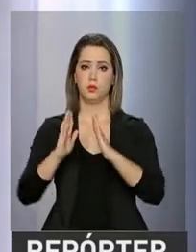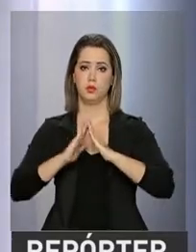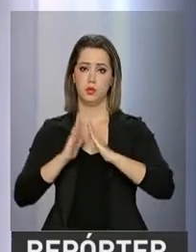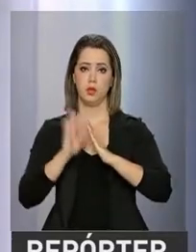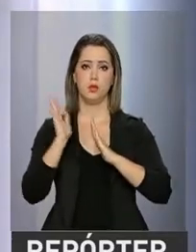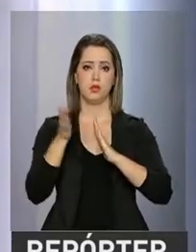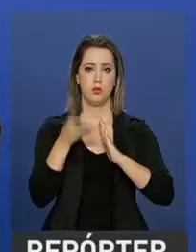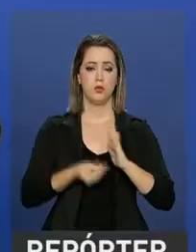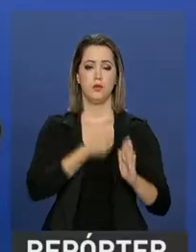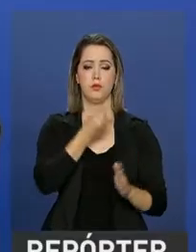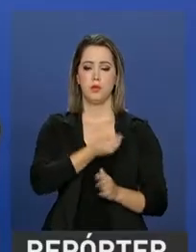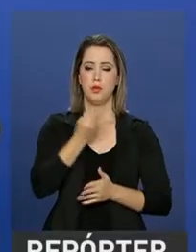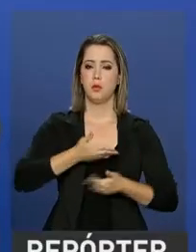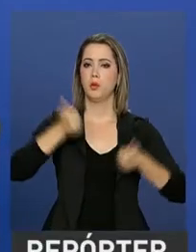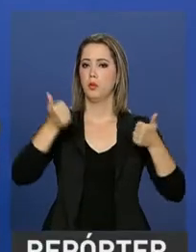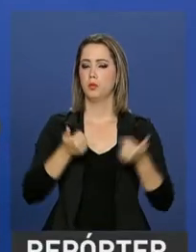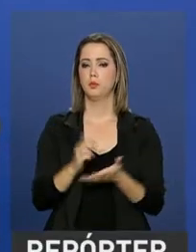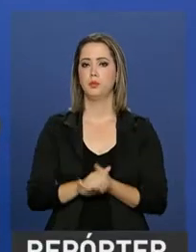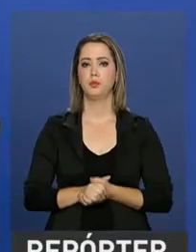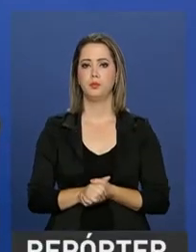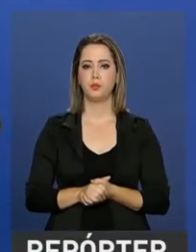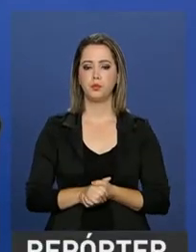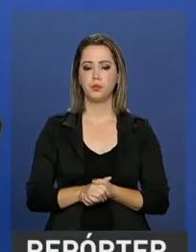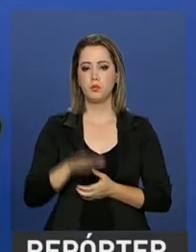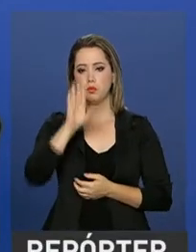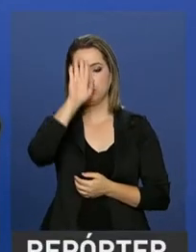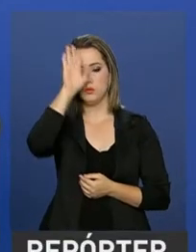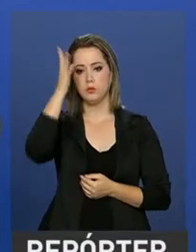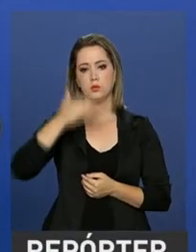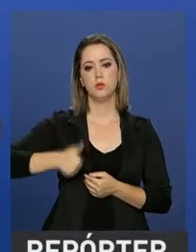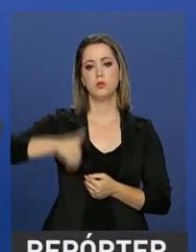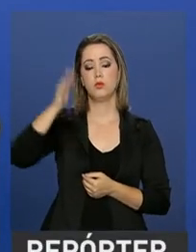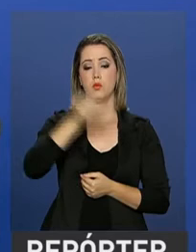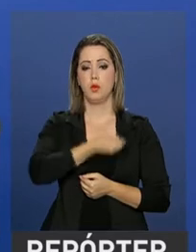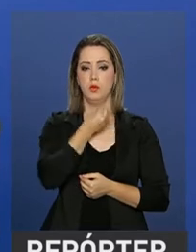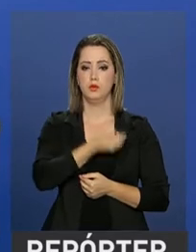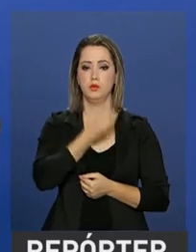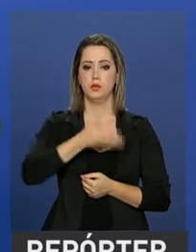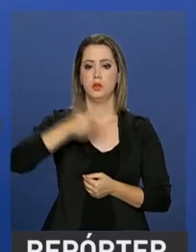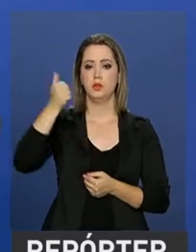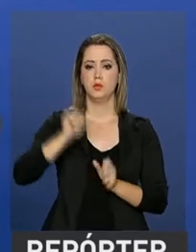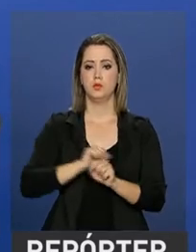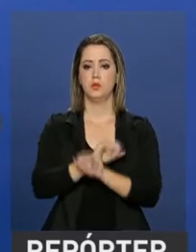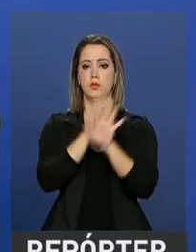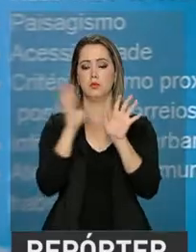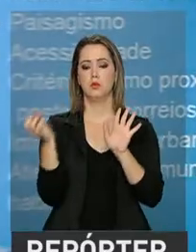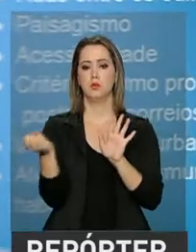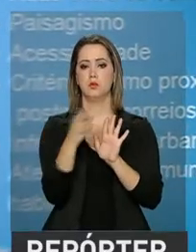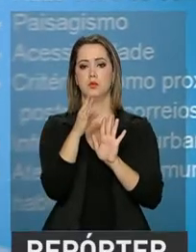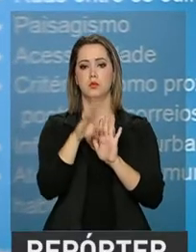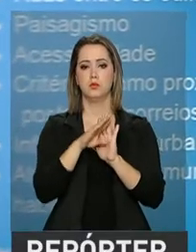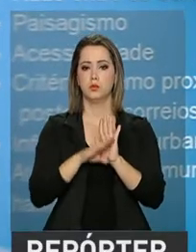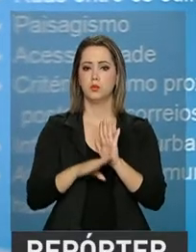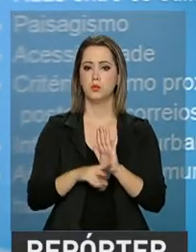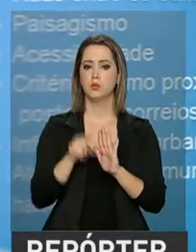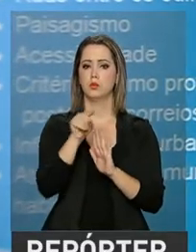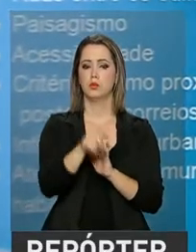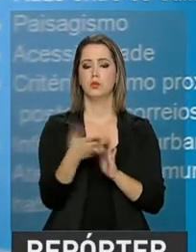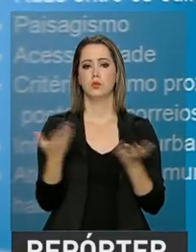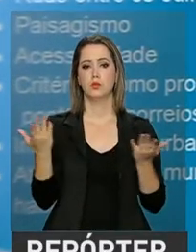de vida o princípio é mais qualidade de vida transparência por novos critérios na consolidação